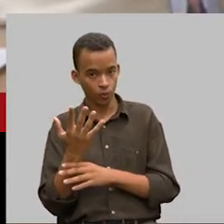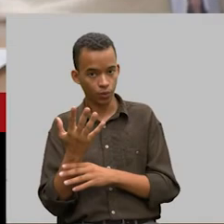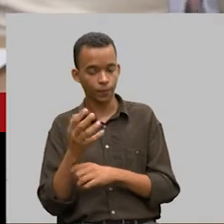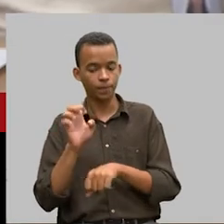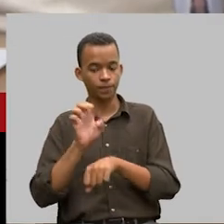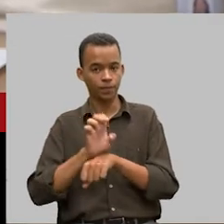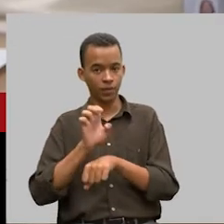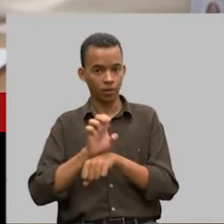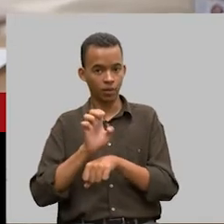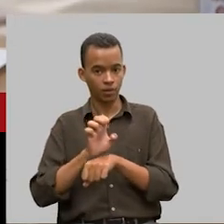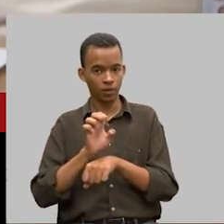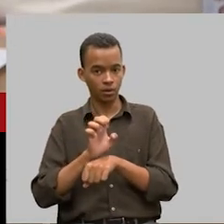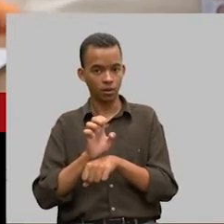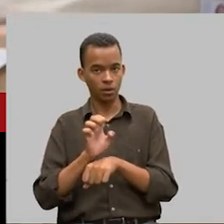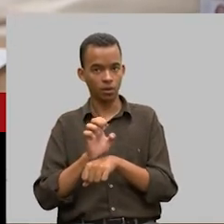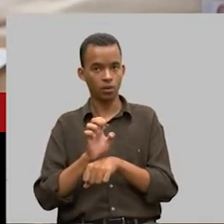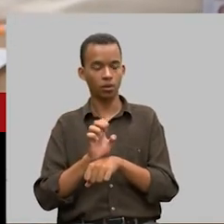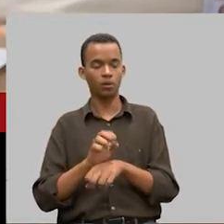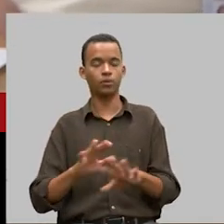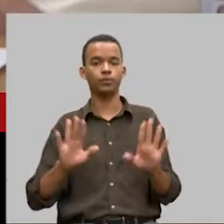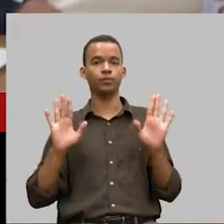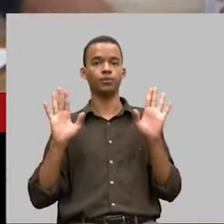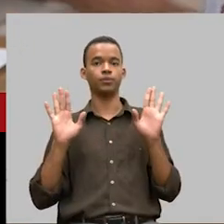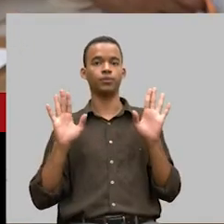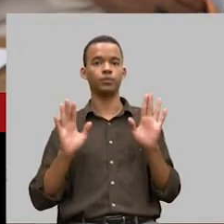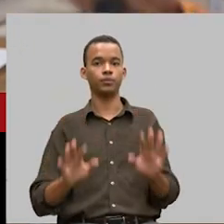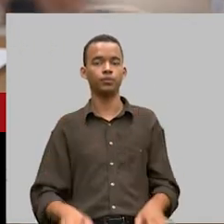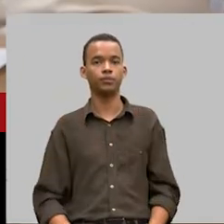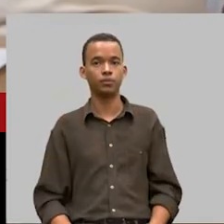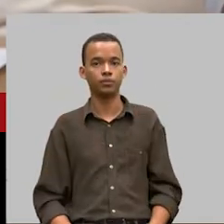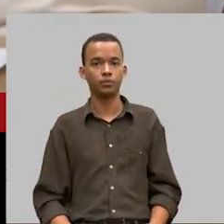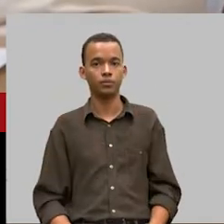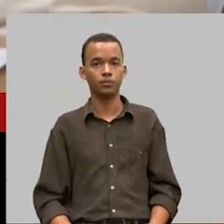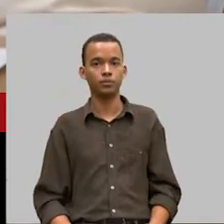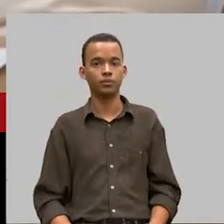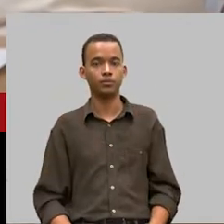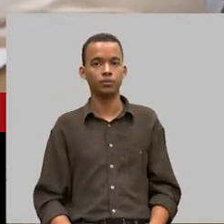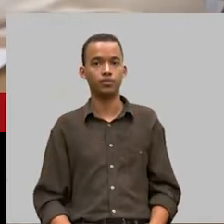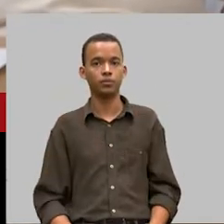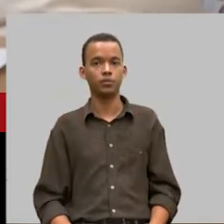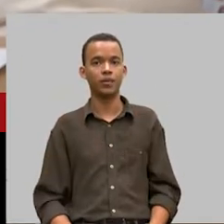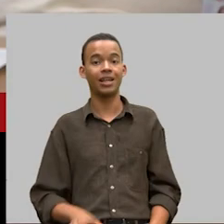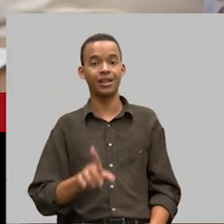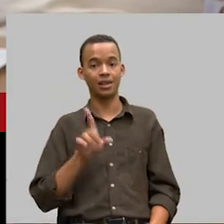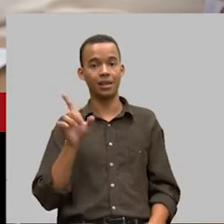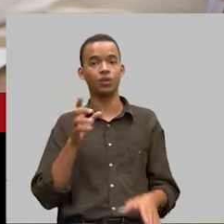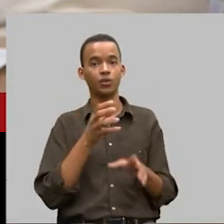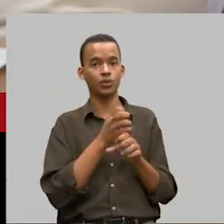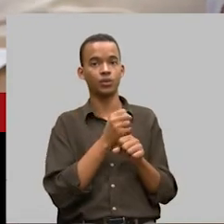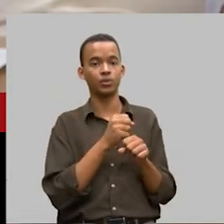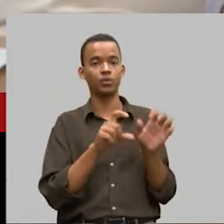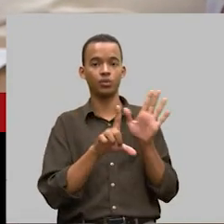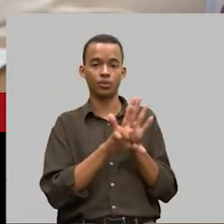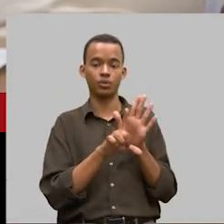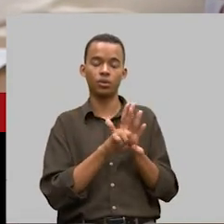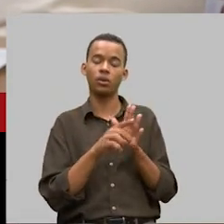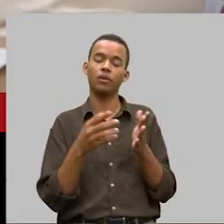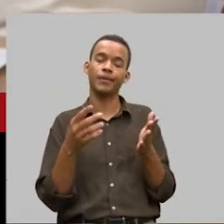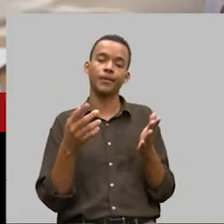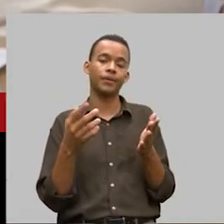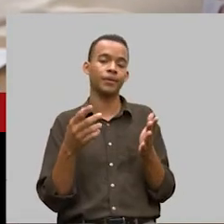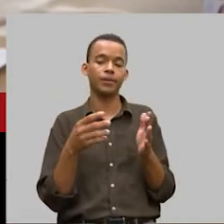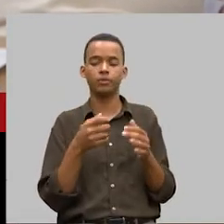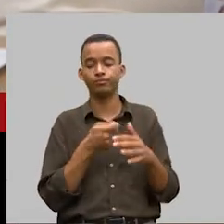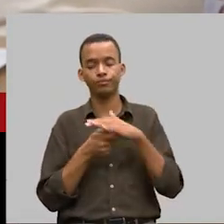estado simplesmente né aquilo que era do tesouro que tá na lei não tá sendo repassado então a base